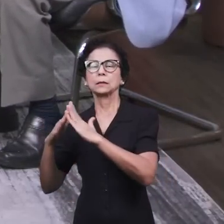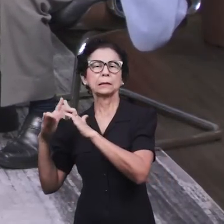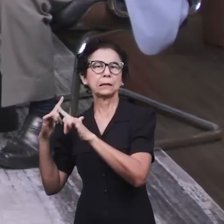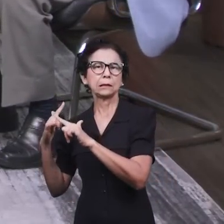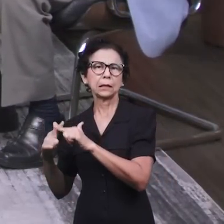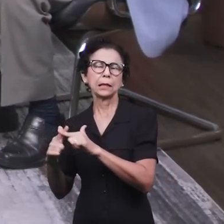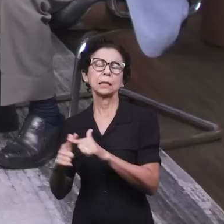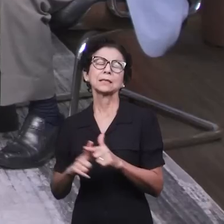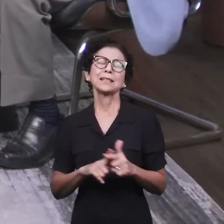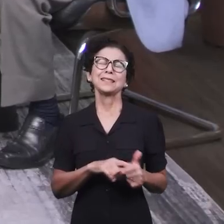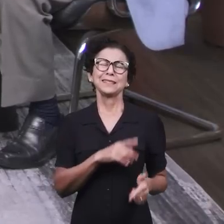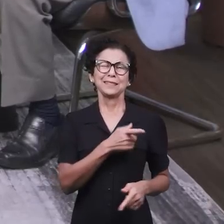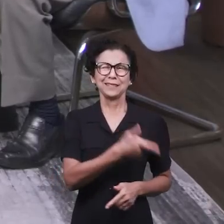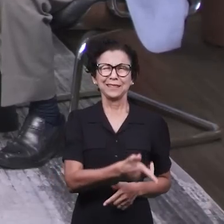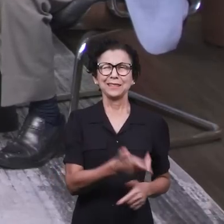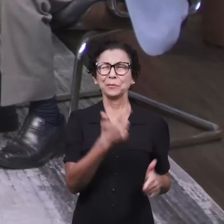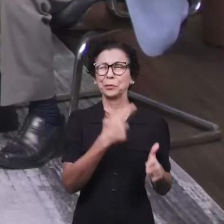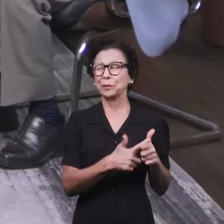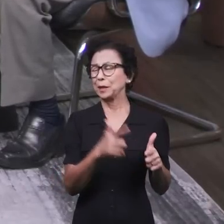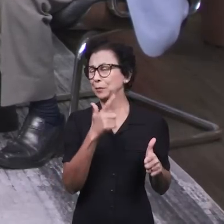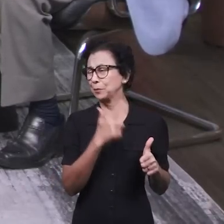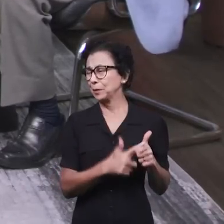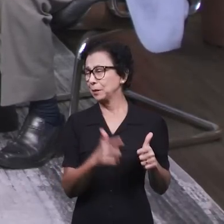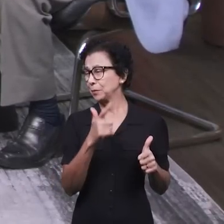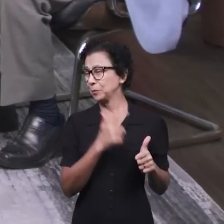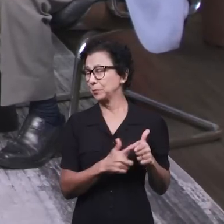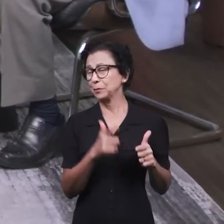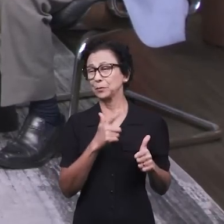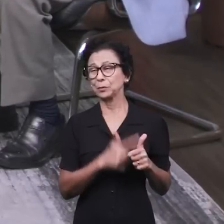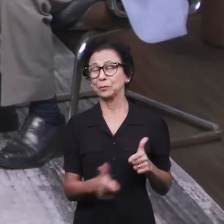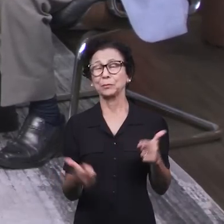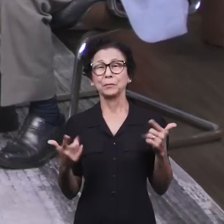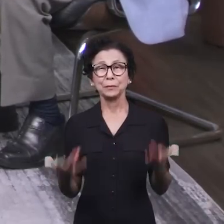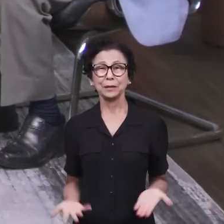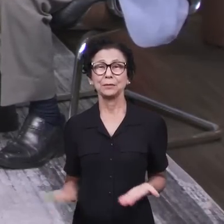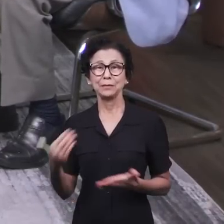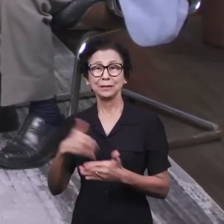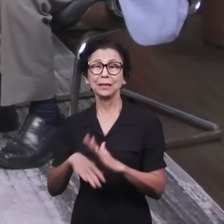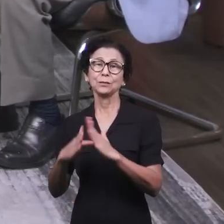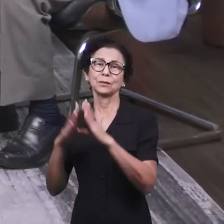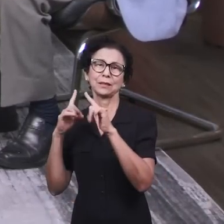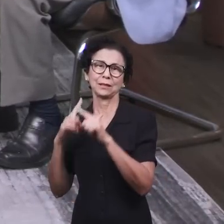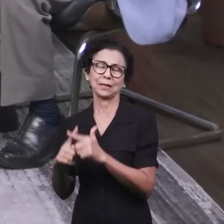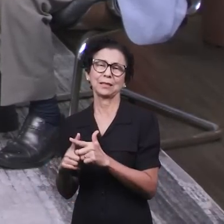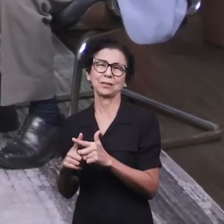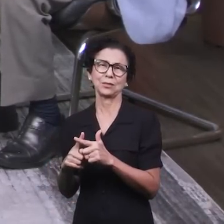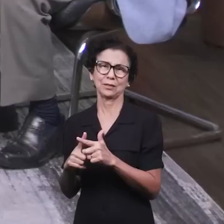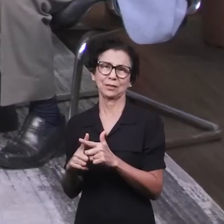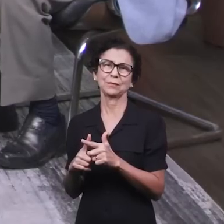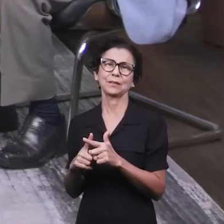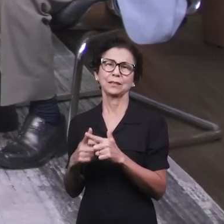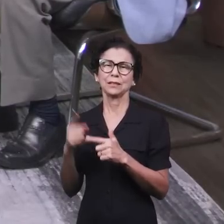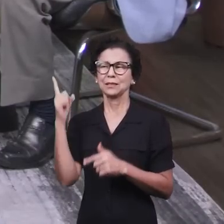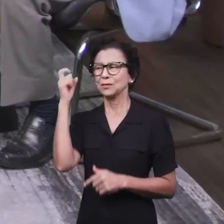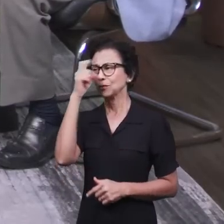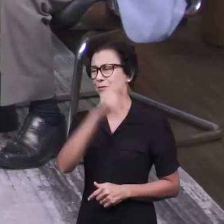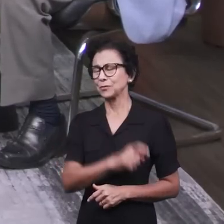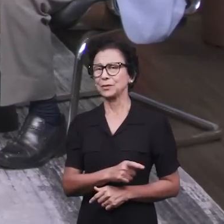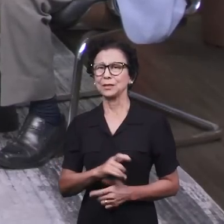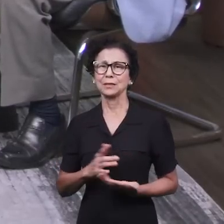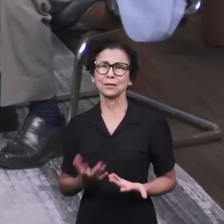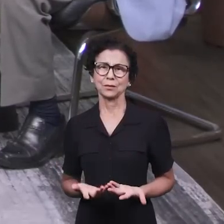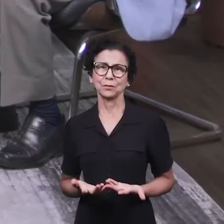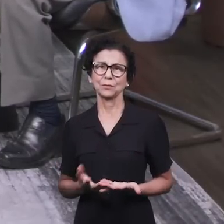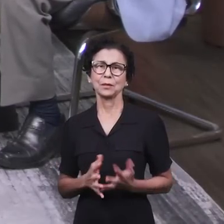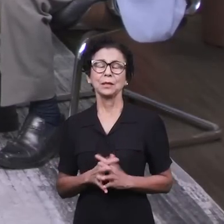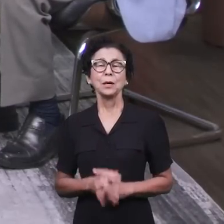entende? Eles ficam sempre criando um problema lateral e arranjando problemas dentro da própria igreja, né?